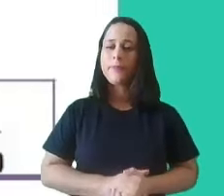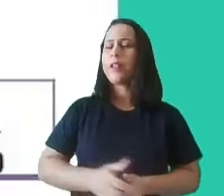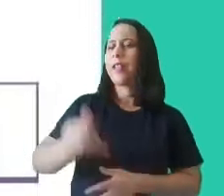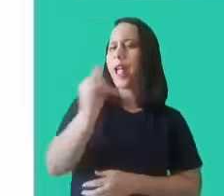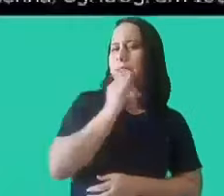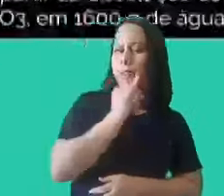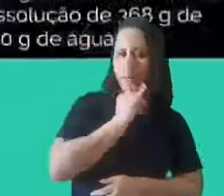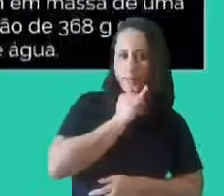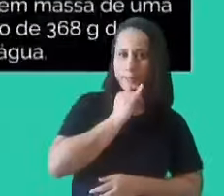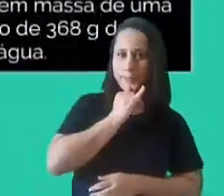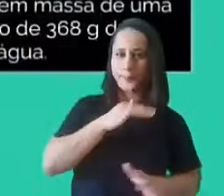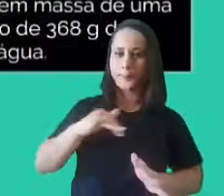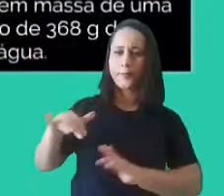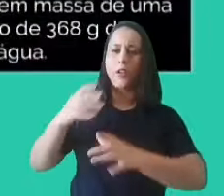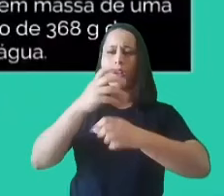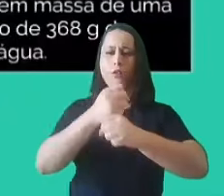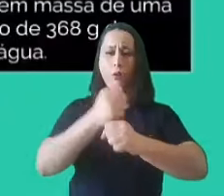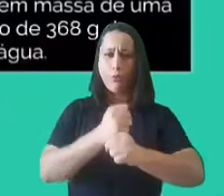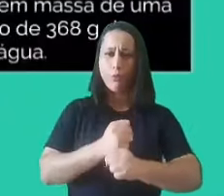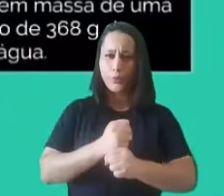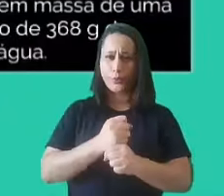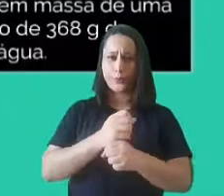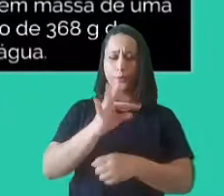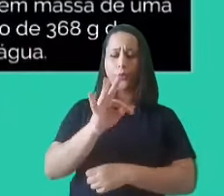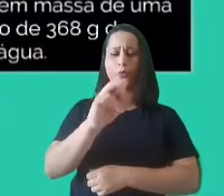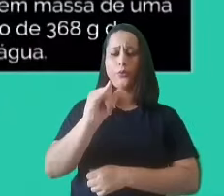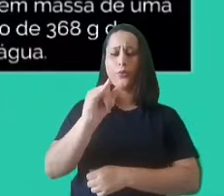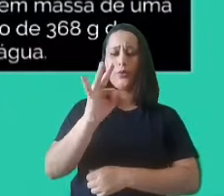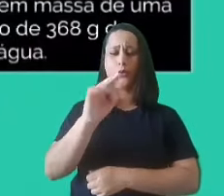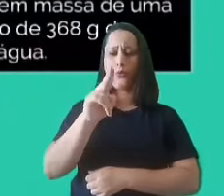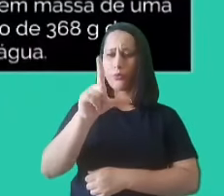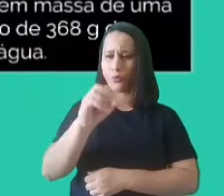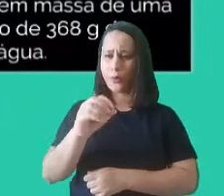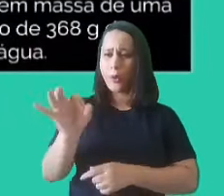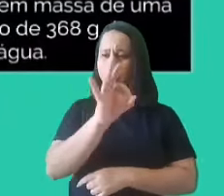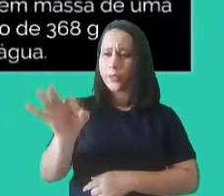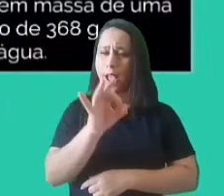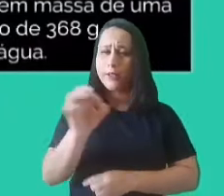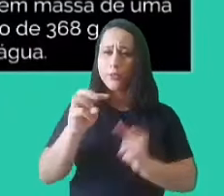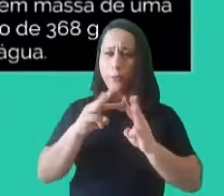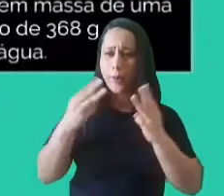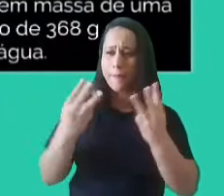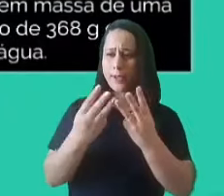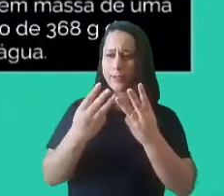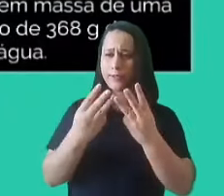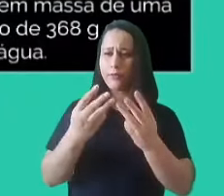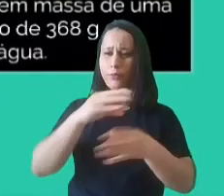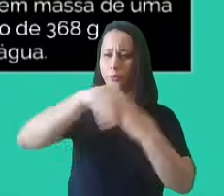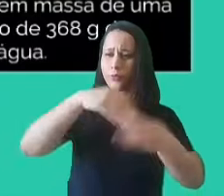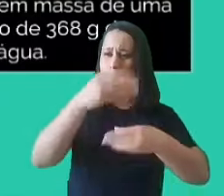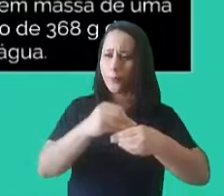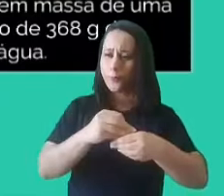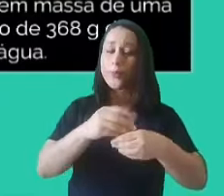a segunda massa, a massa secundária, e a soma da massa total. Por